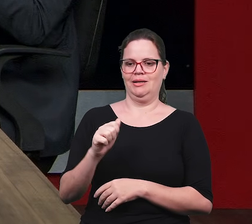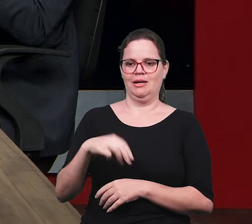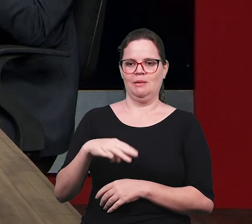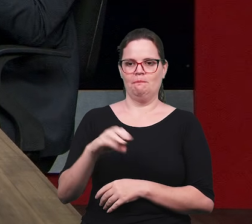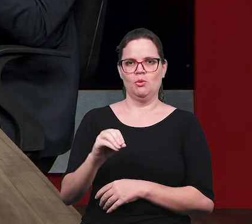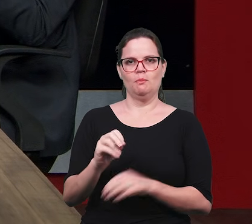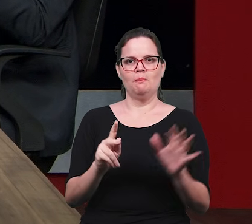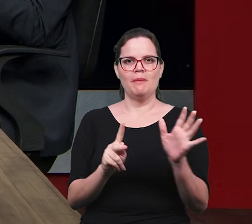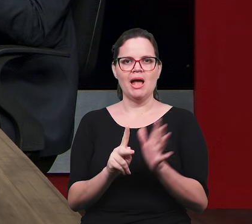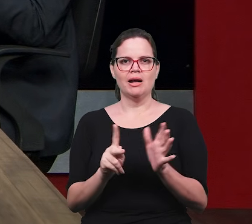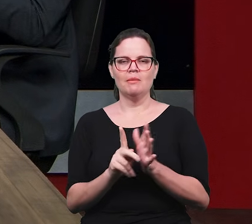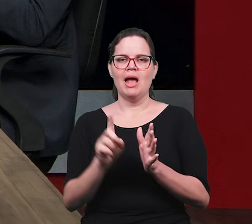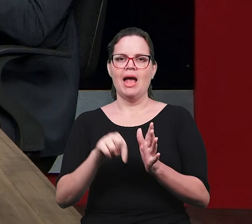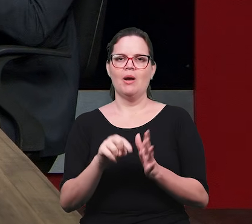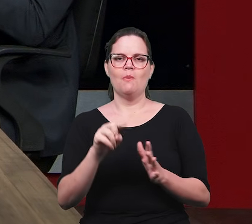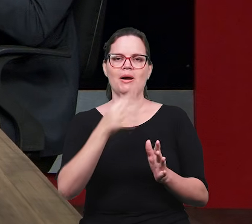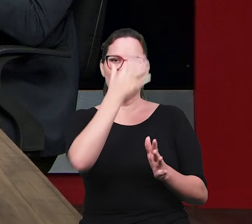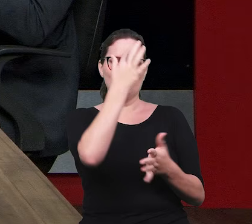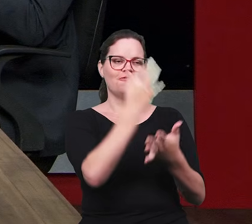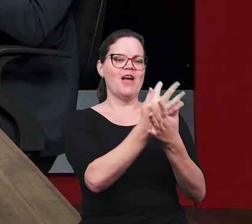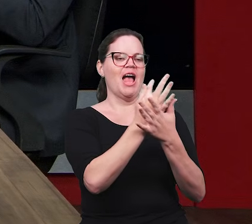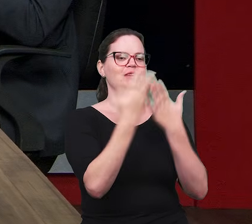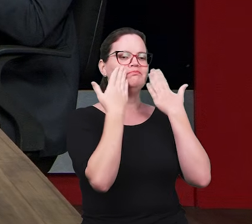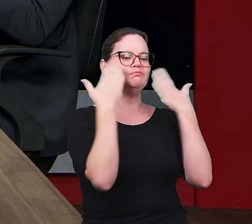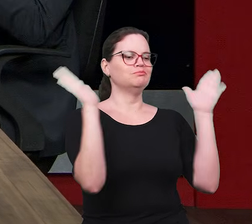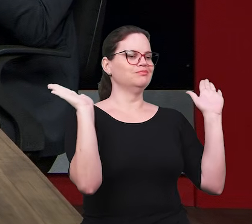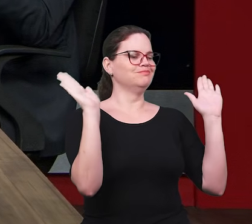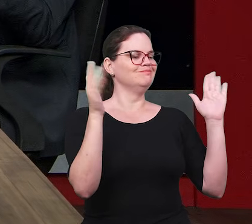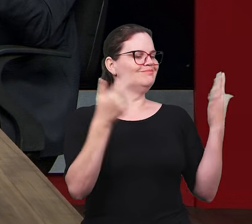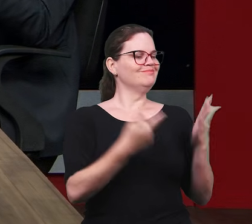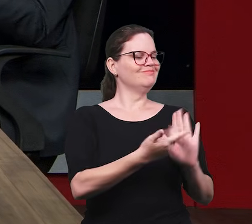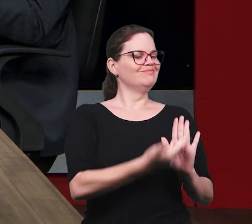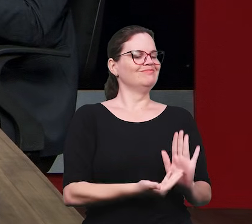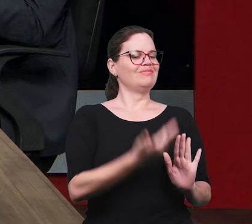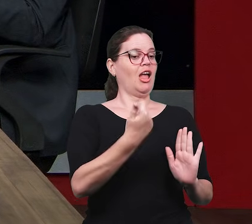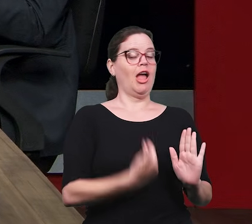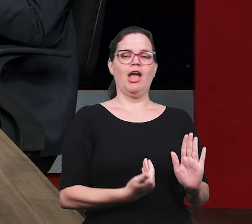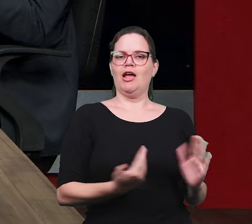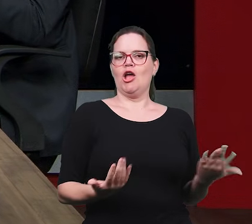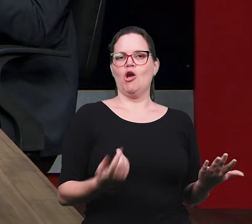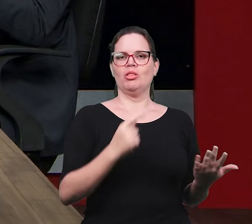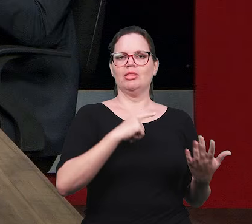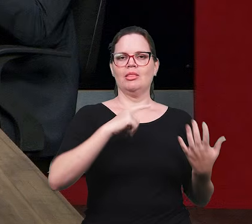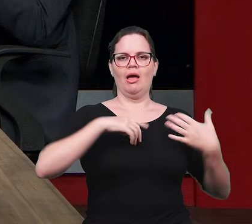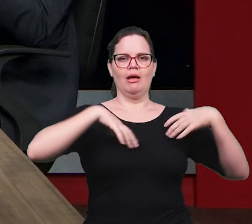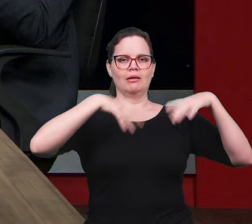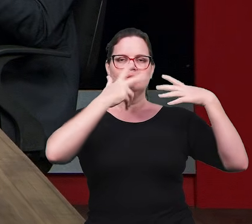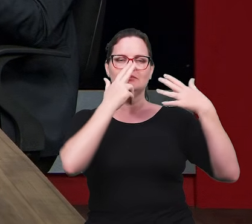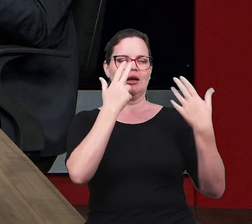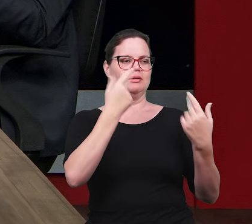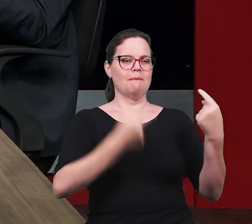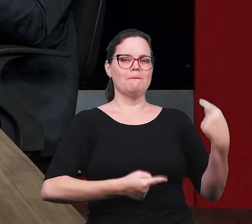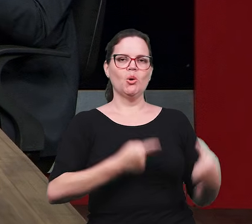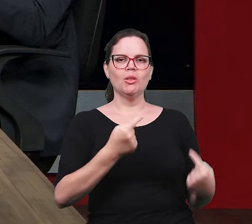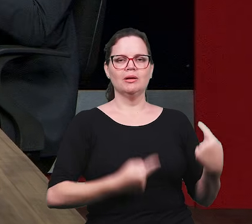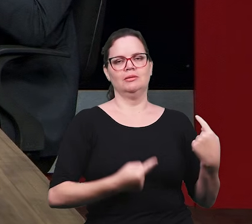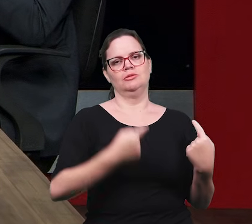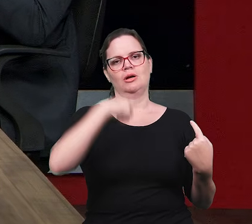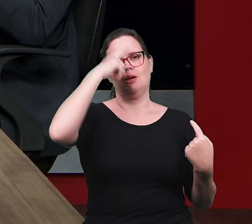uma fé mais exteriorizada, ela ficou baseada muito numa instituição religiosa, por conta das questões